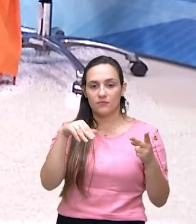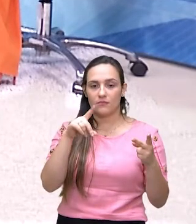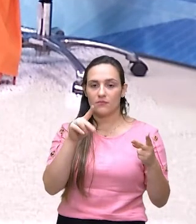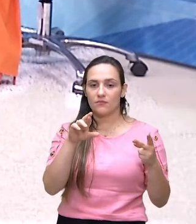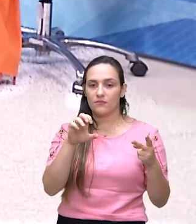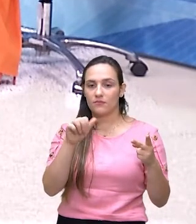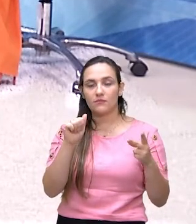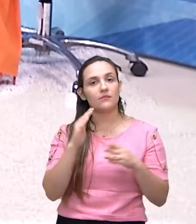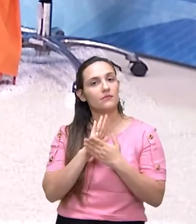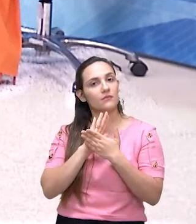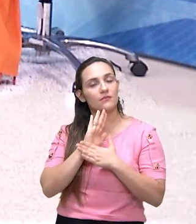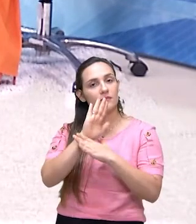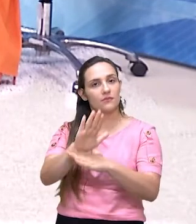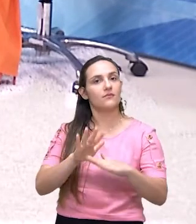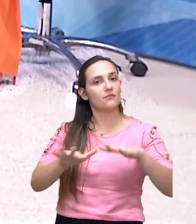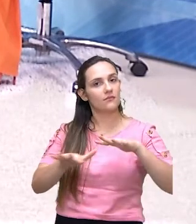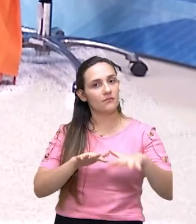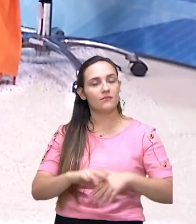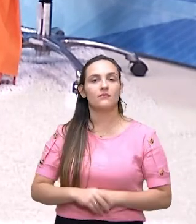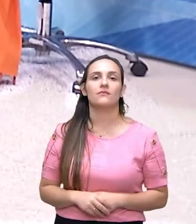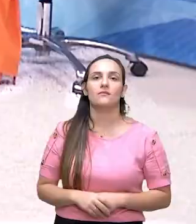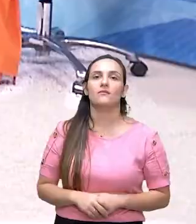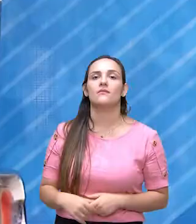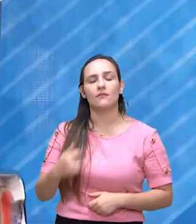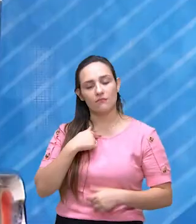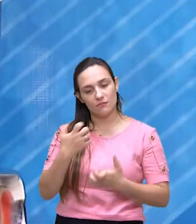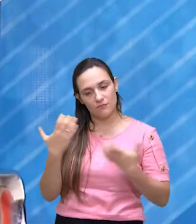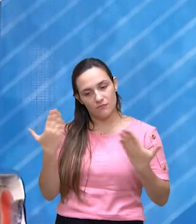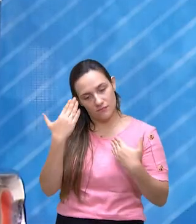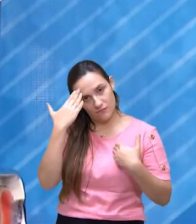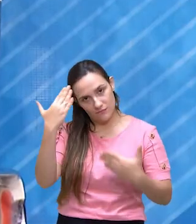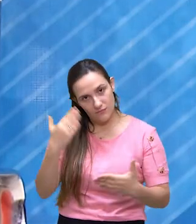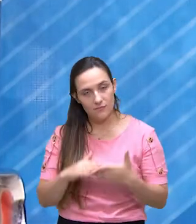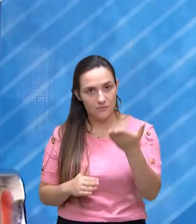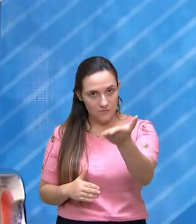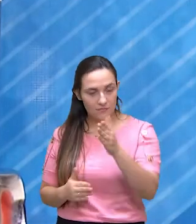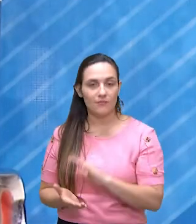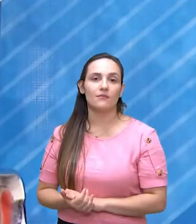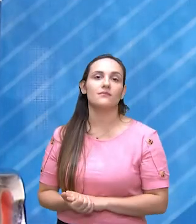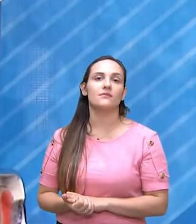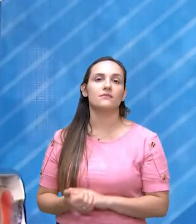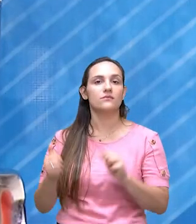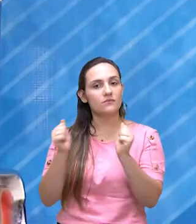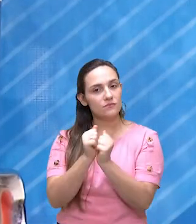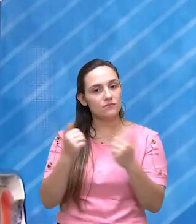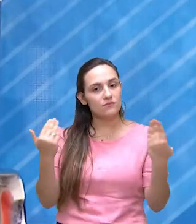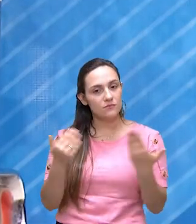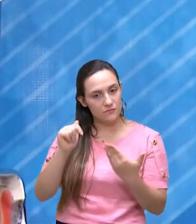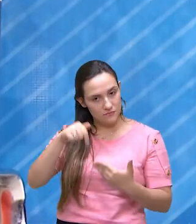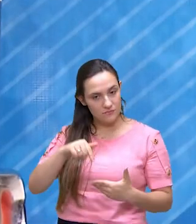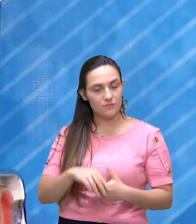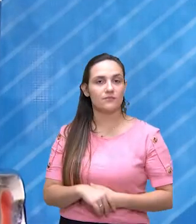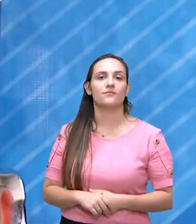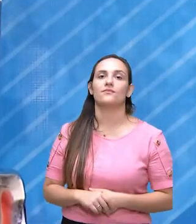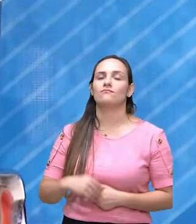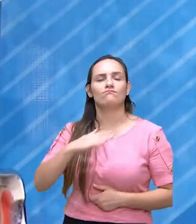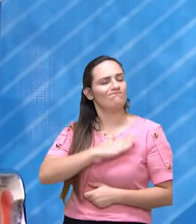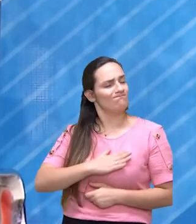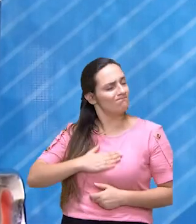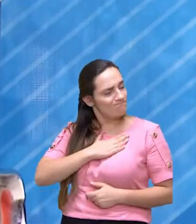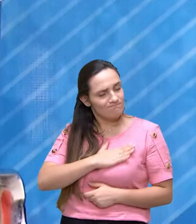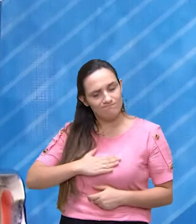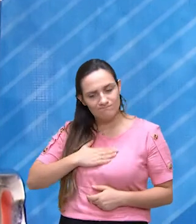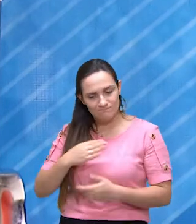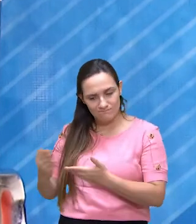Stefanini e da professora Andreia flores que está nos ajudando nesse movimento professora Quero aqui agradecer lá por estar